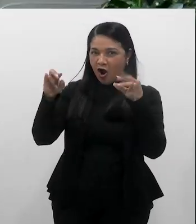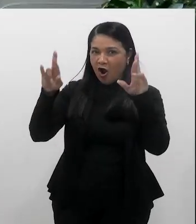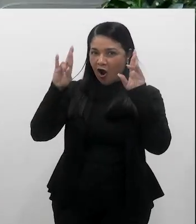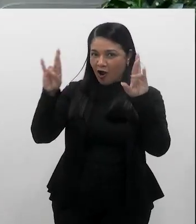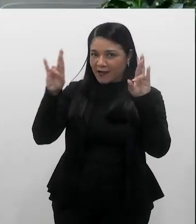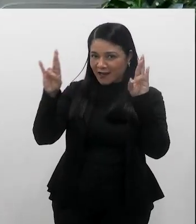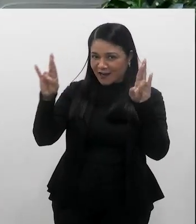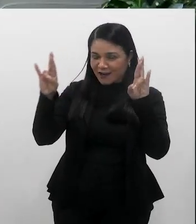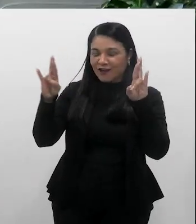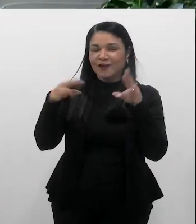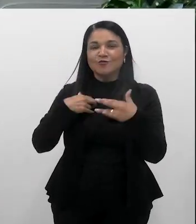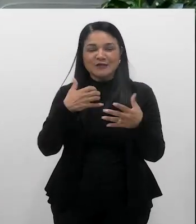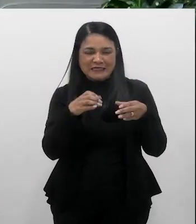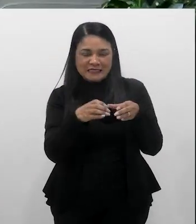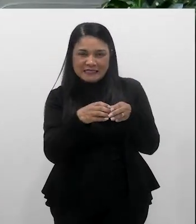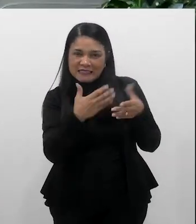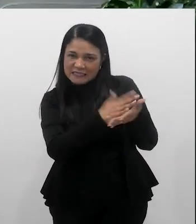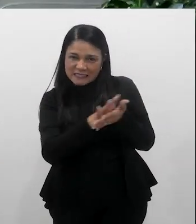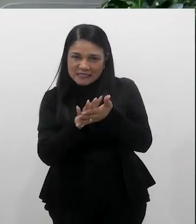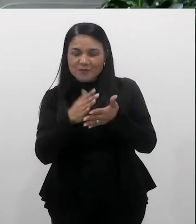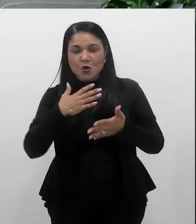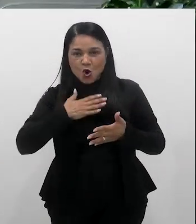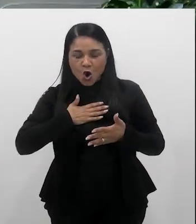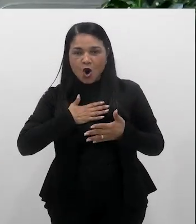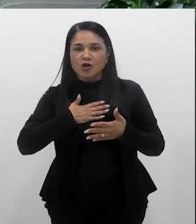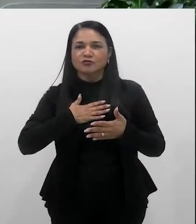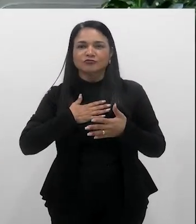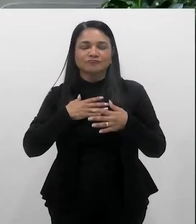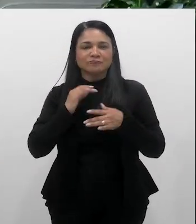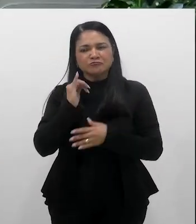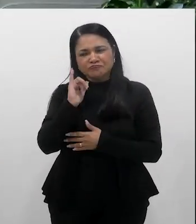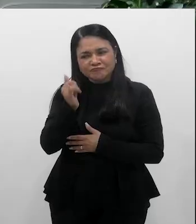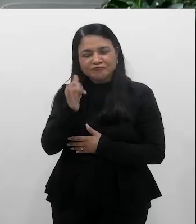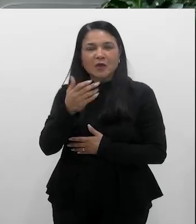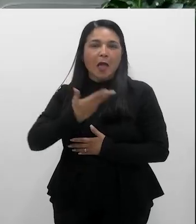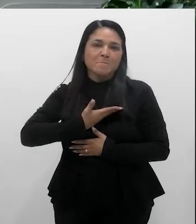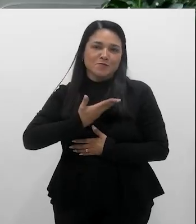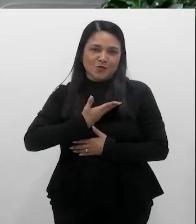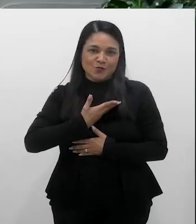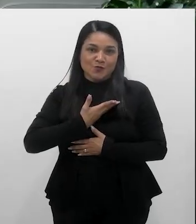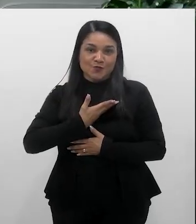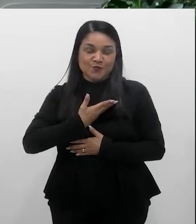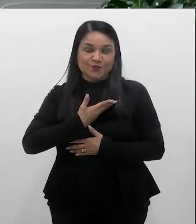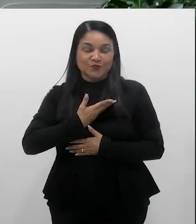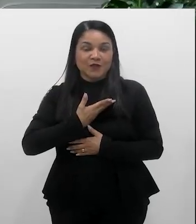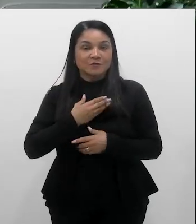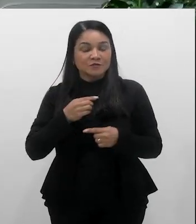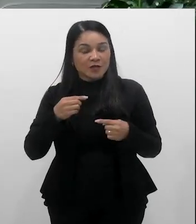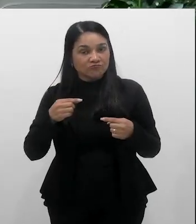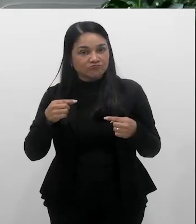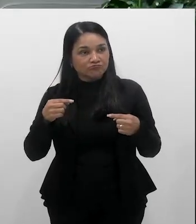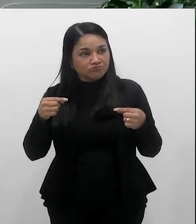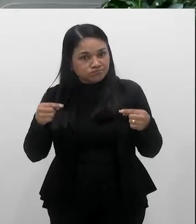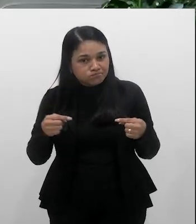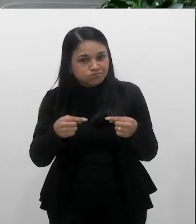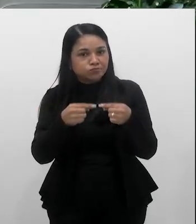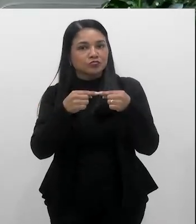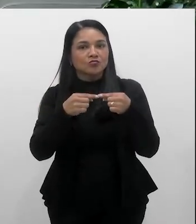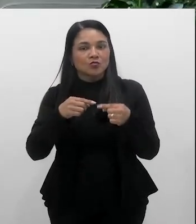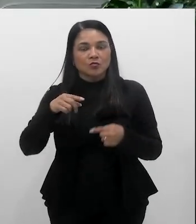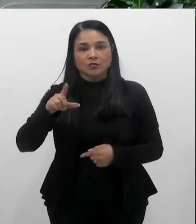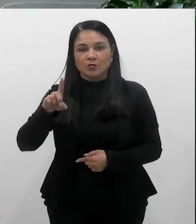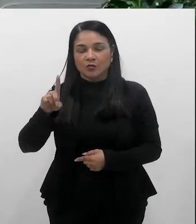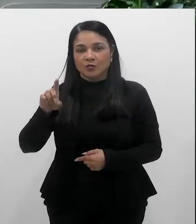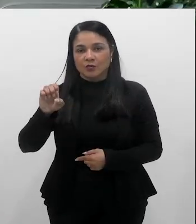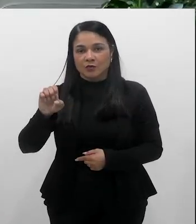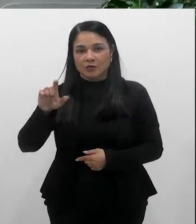de samba, eu gosto de músicas. Eu sempre falei com todos os meus amigos, tá? Para chegar até Délcio Carvalho, Délcio